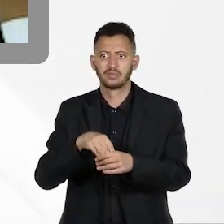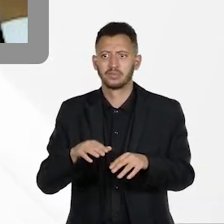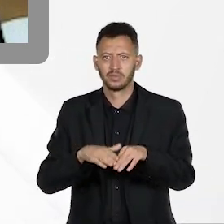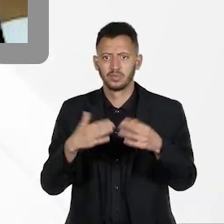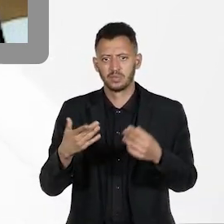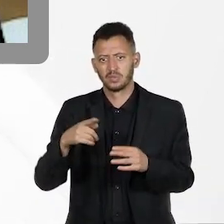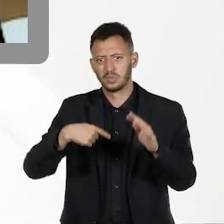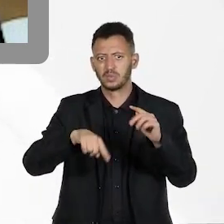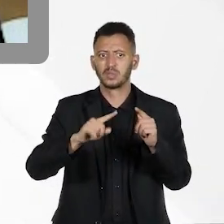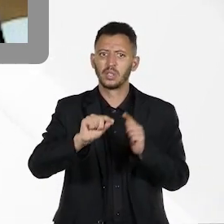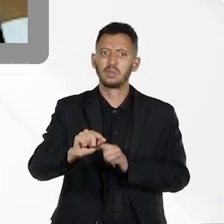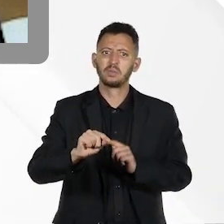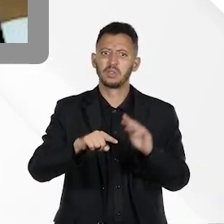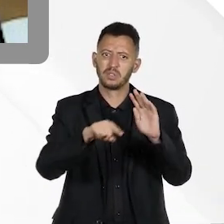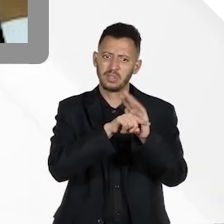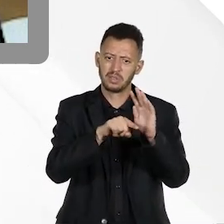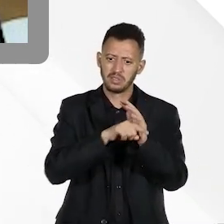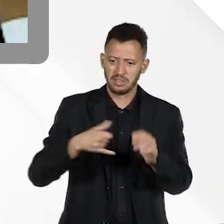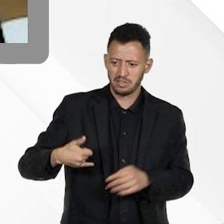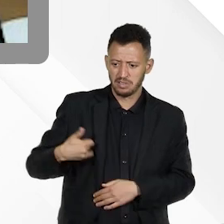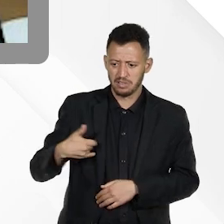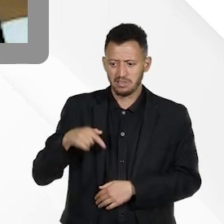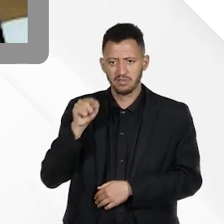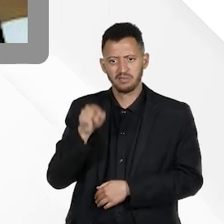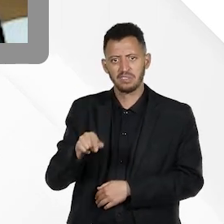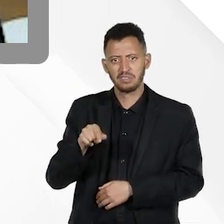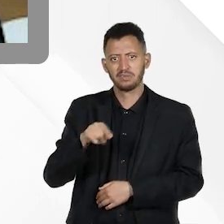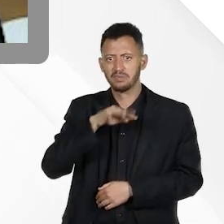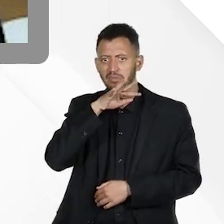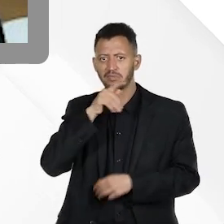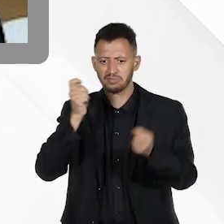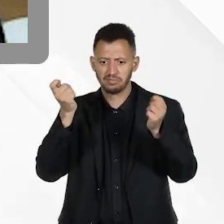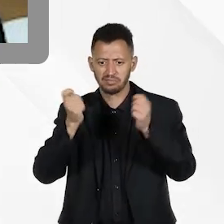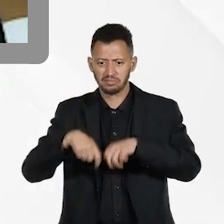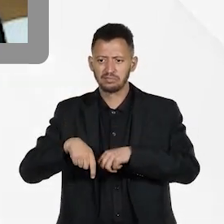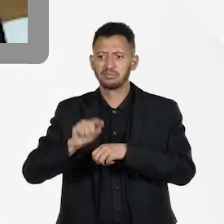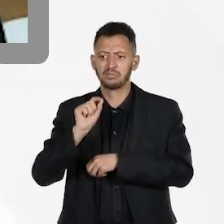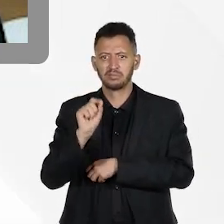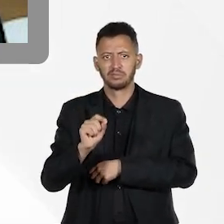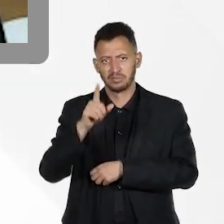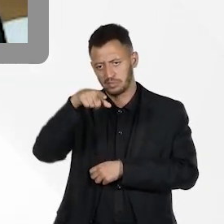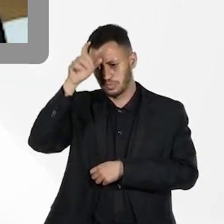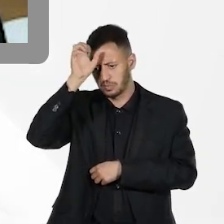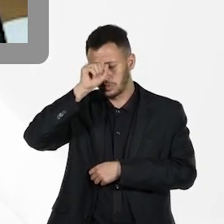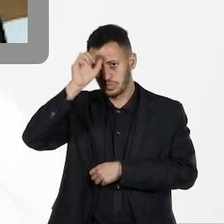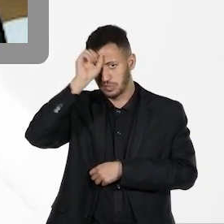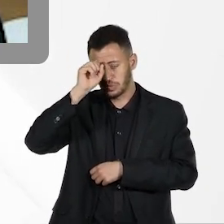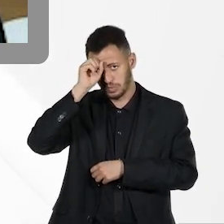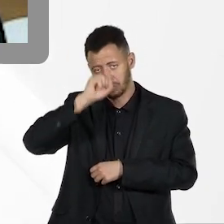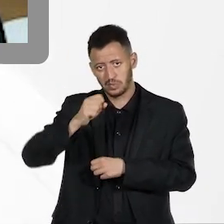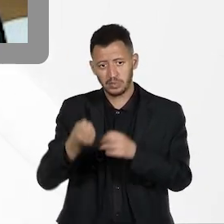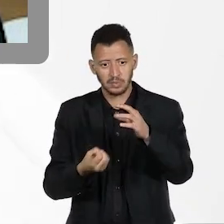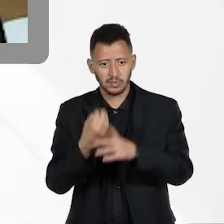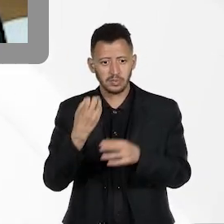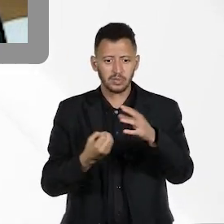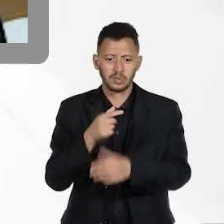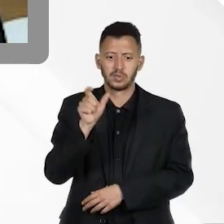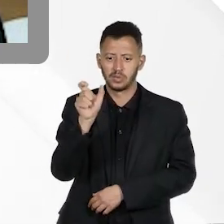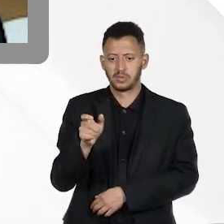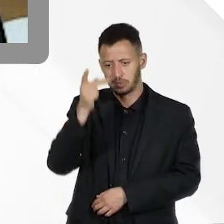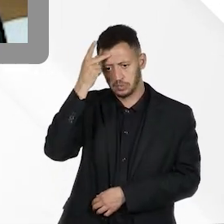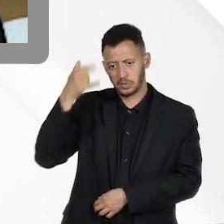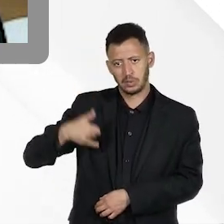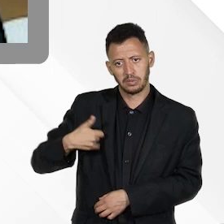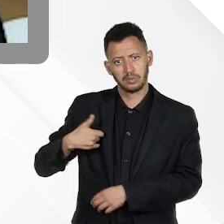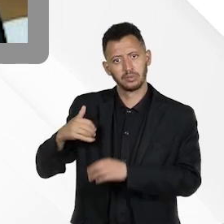de estereótipos negativos associados à idade, que desqualificam a capacidade e de aprendizado e de